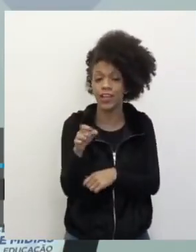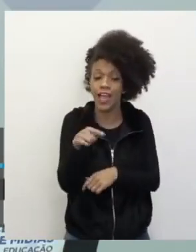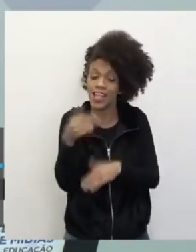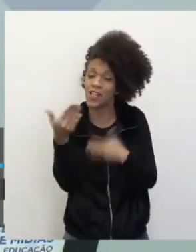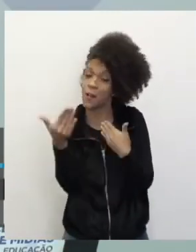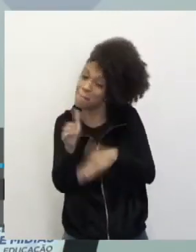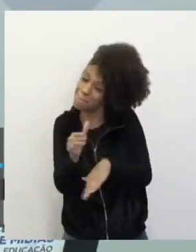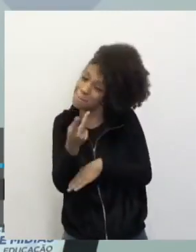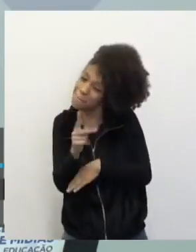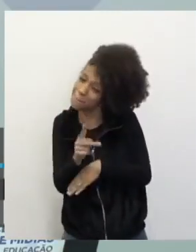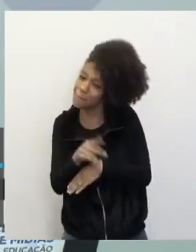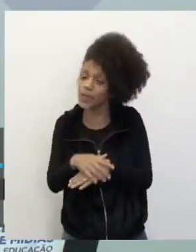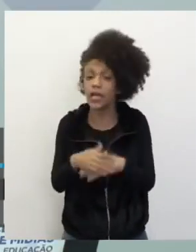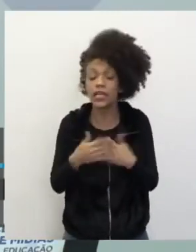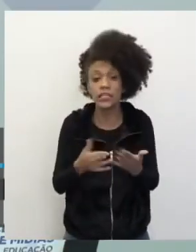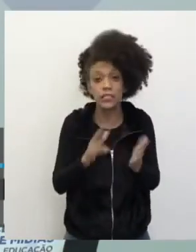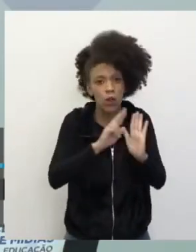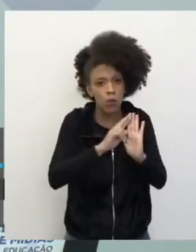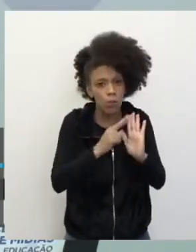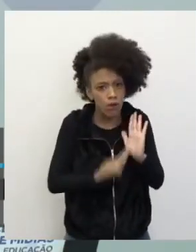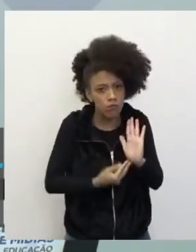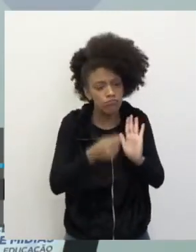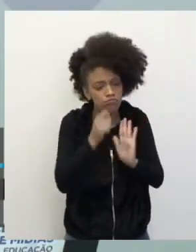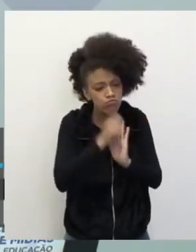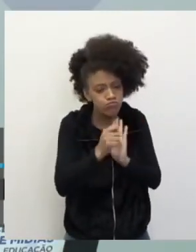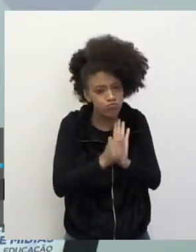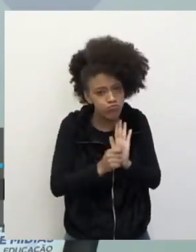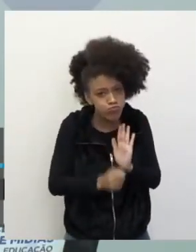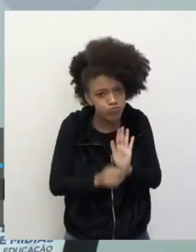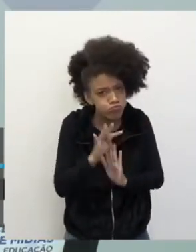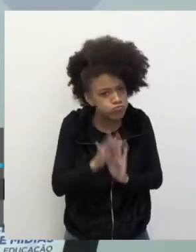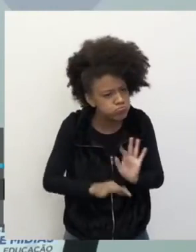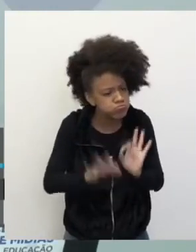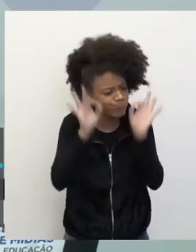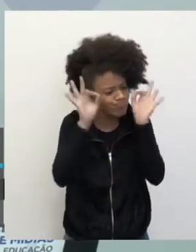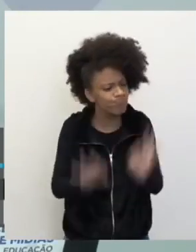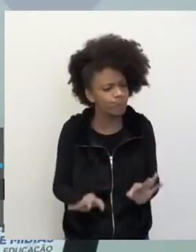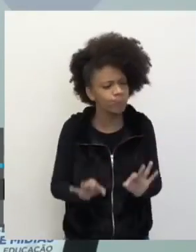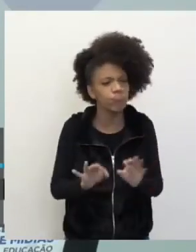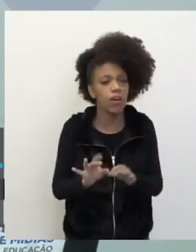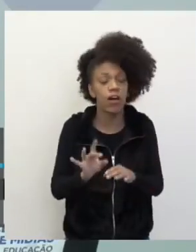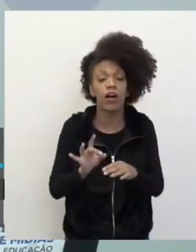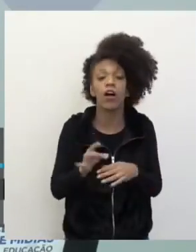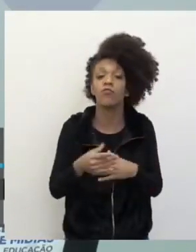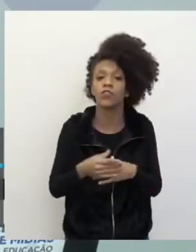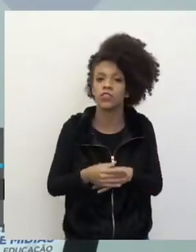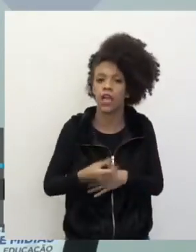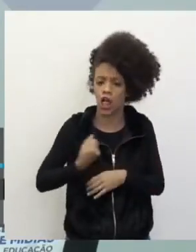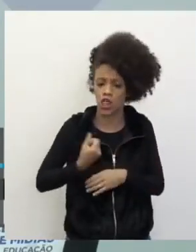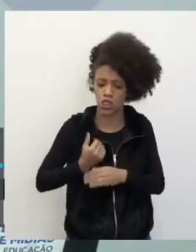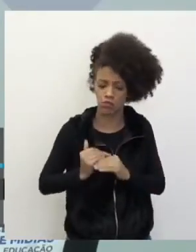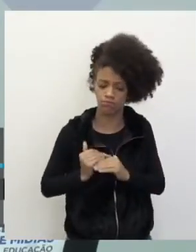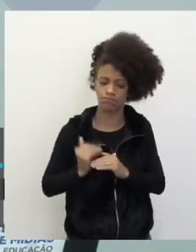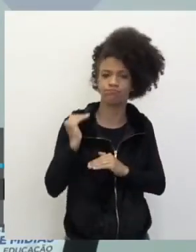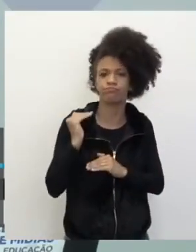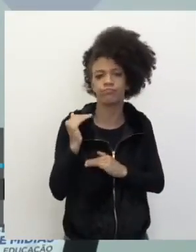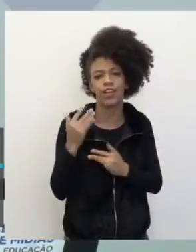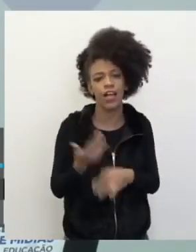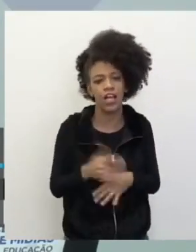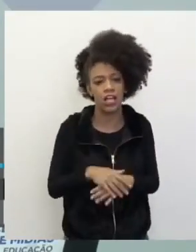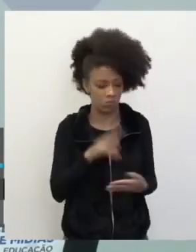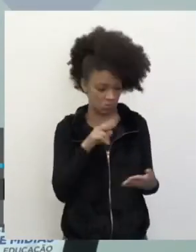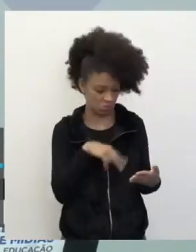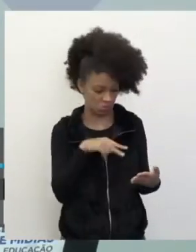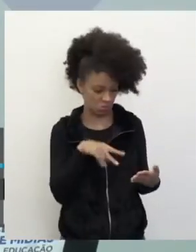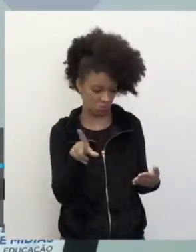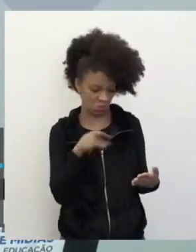esse E, se você coloca numa redação, num texto, gente, tenho certeza que você sobe aí de nota e o cara ali, o examinador, fala, nossa,